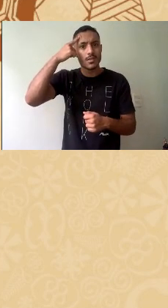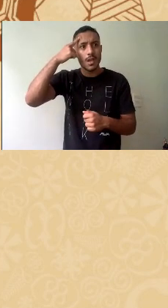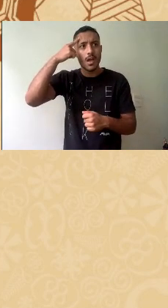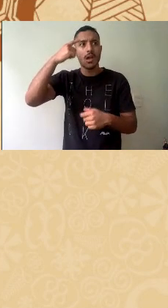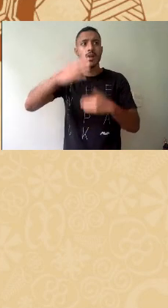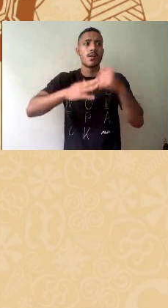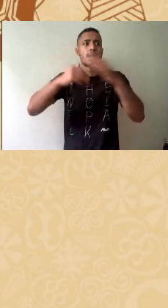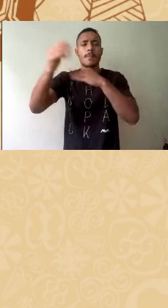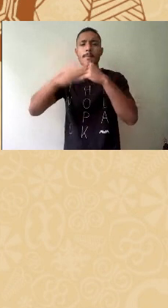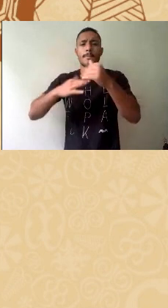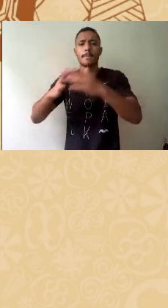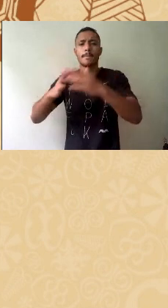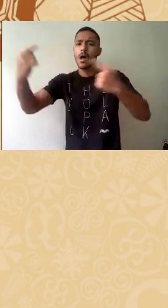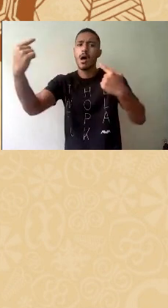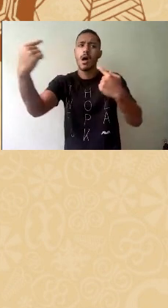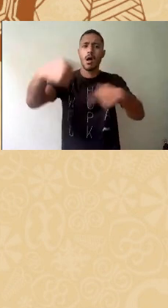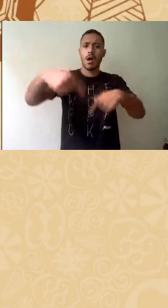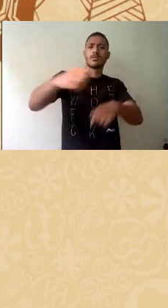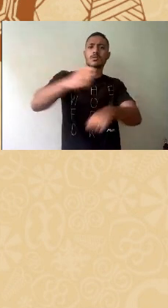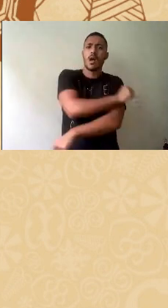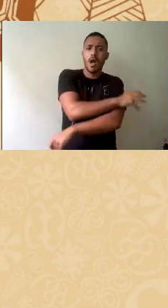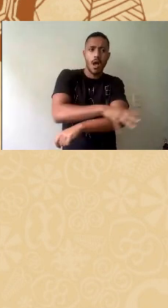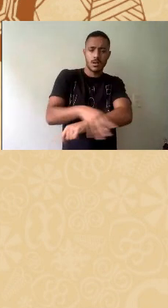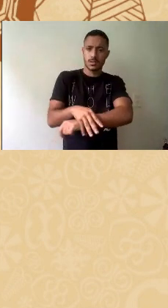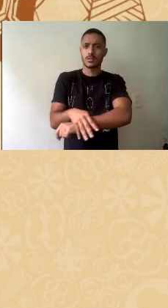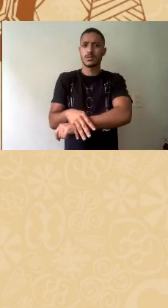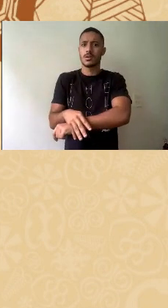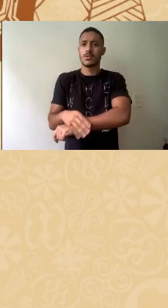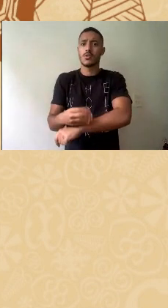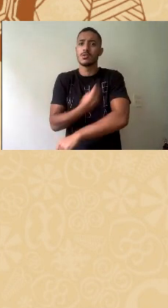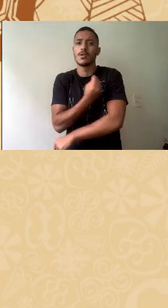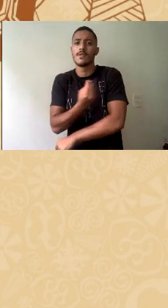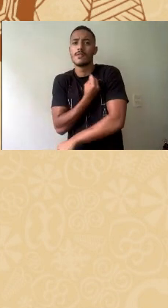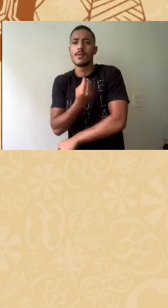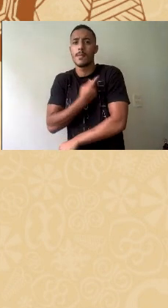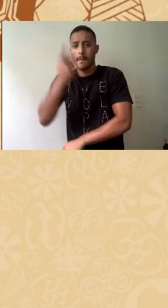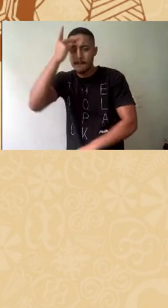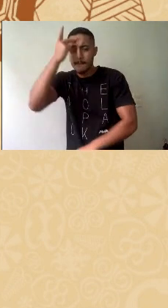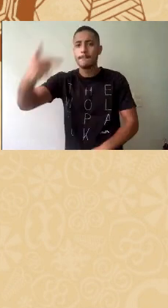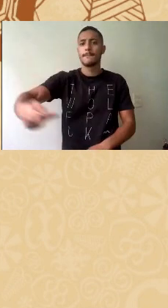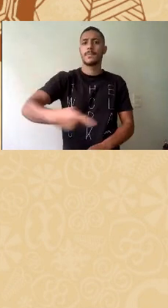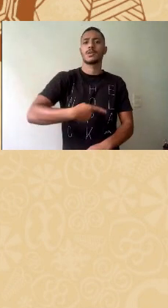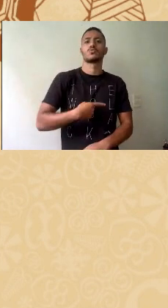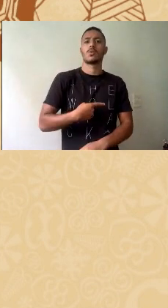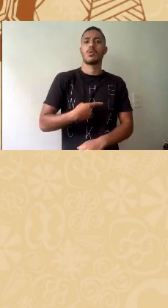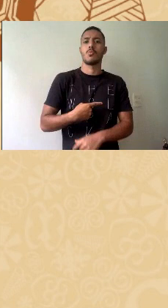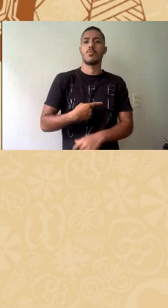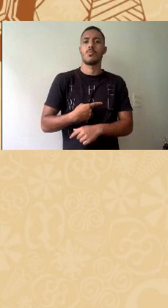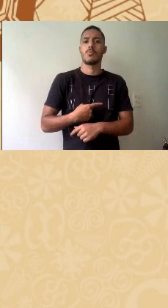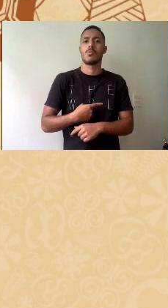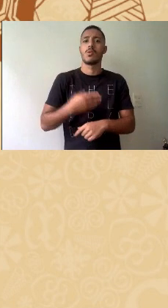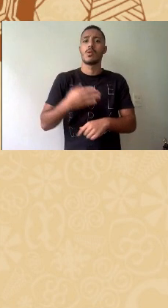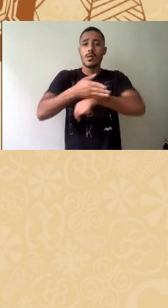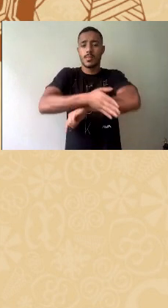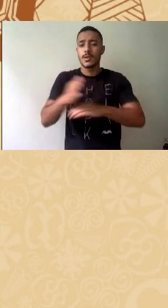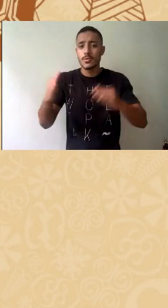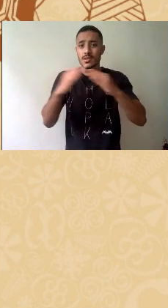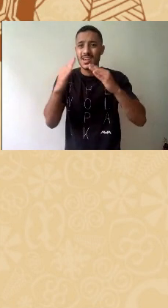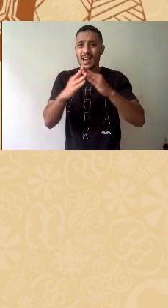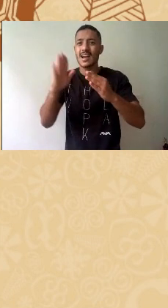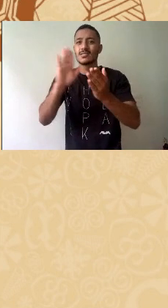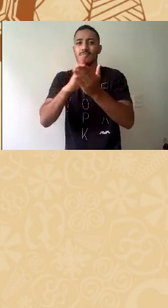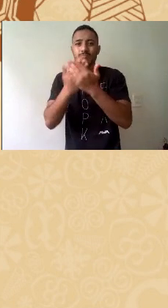vários âmbitos, né? Na nossa vida pessoal cotidiana, né? Dentro de casa, na família, na escola, no trabalho,